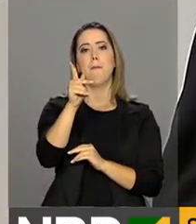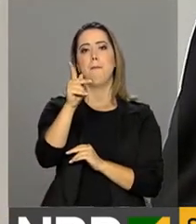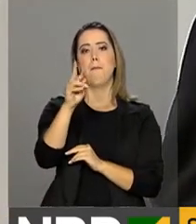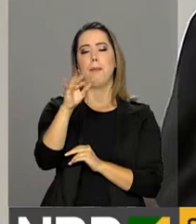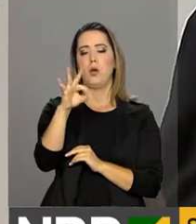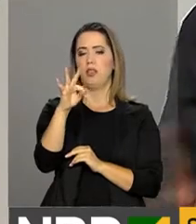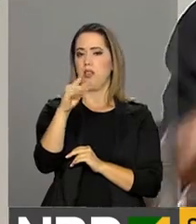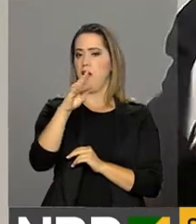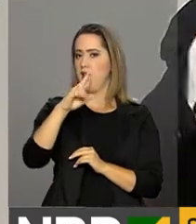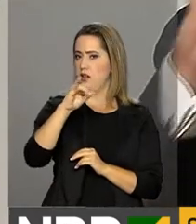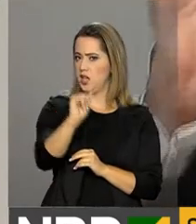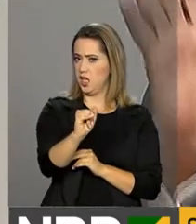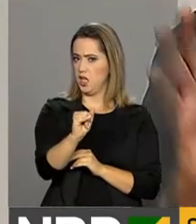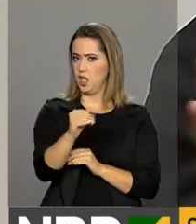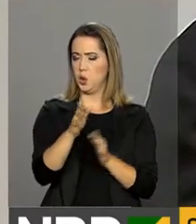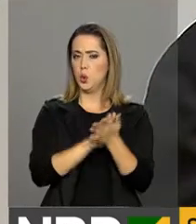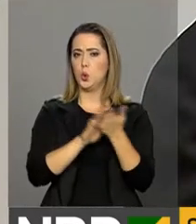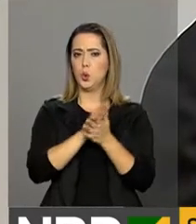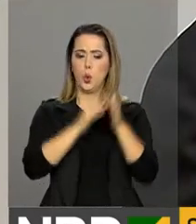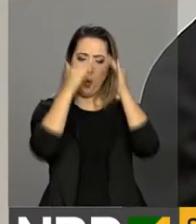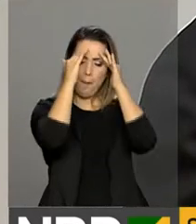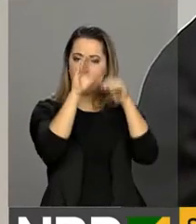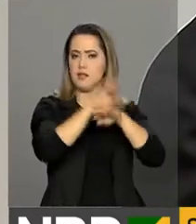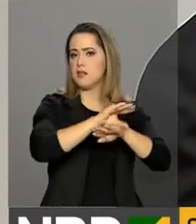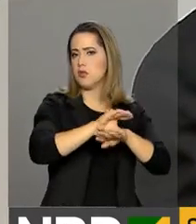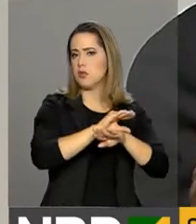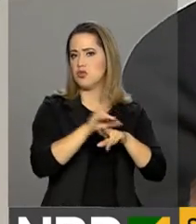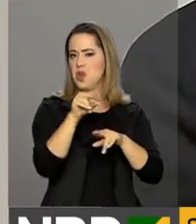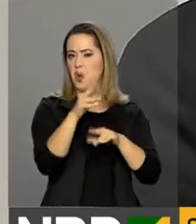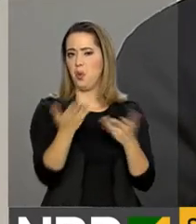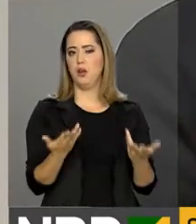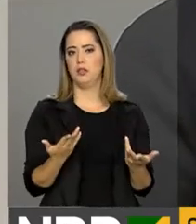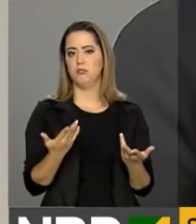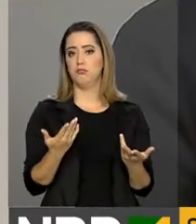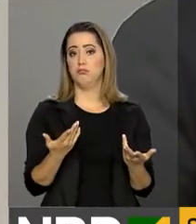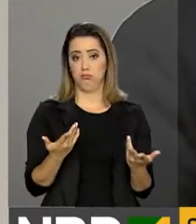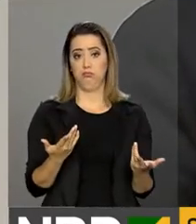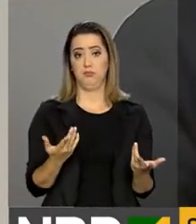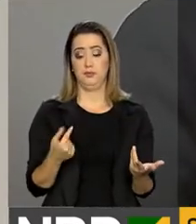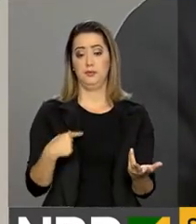constituição ninguém nunca vai examinar constituição vai